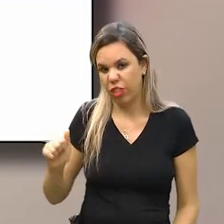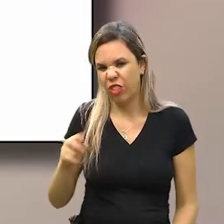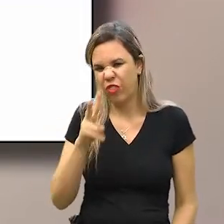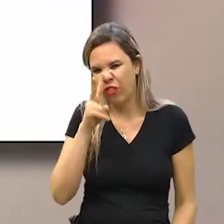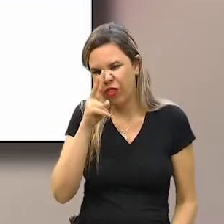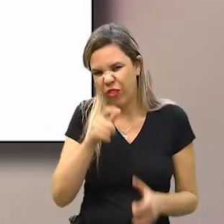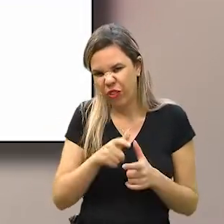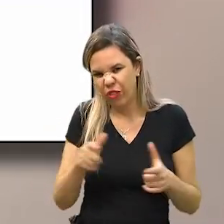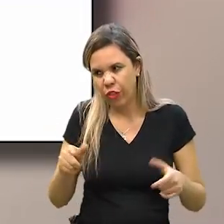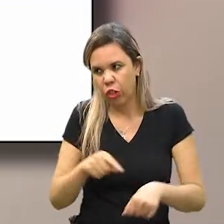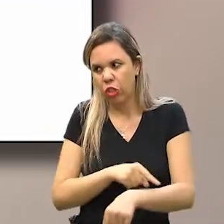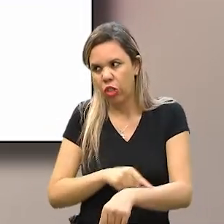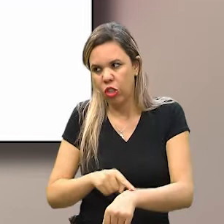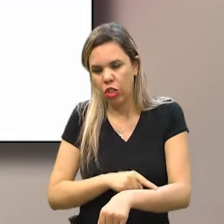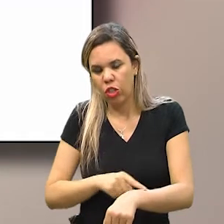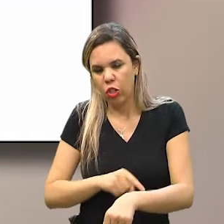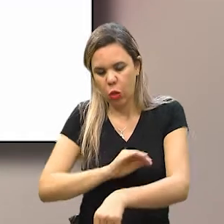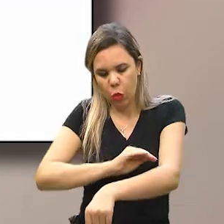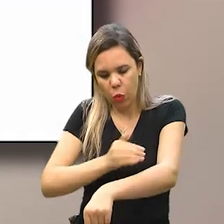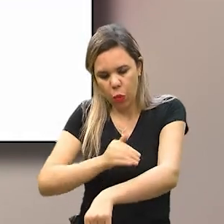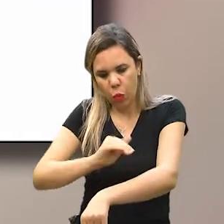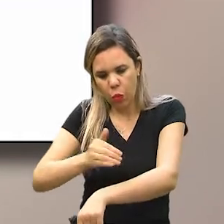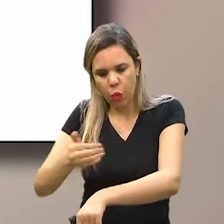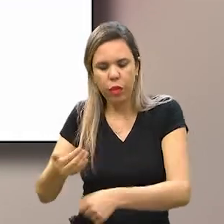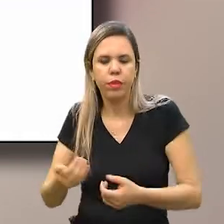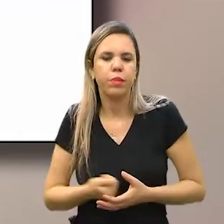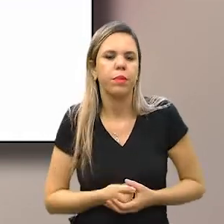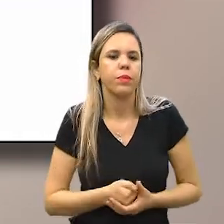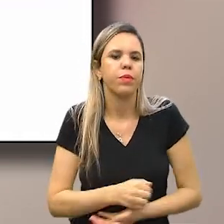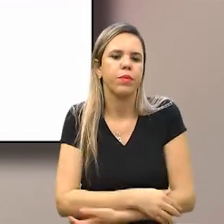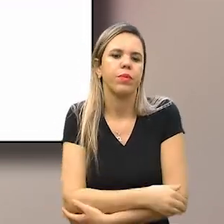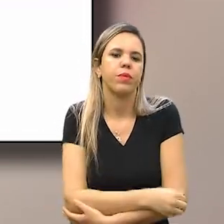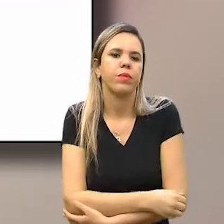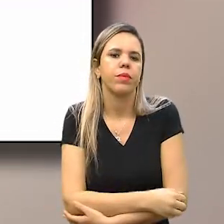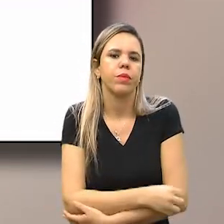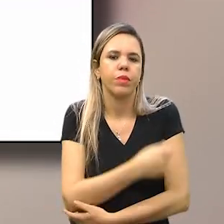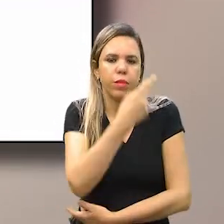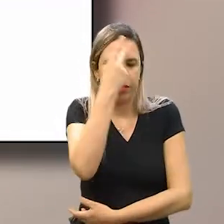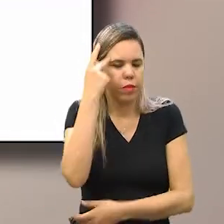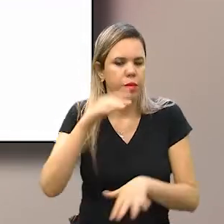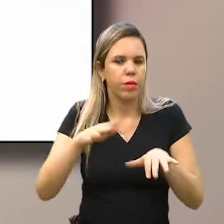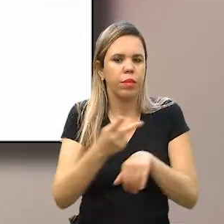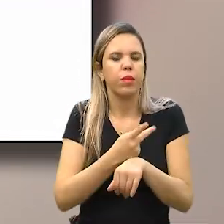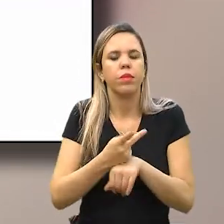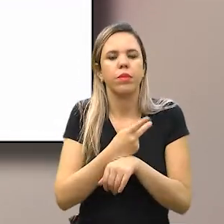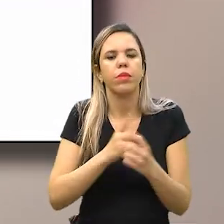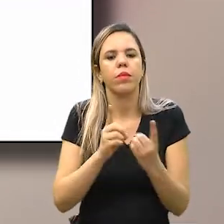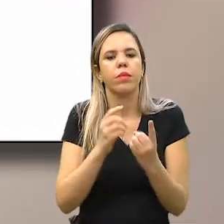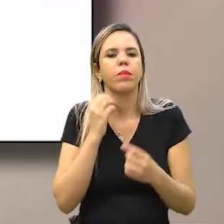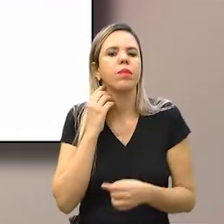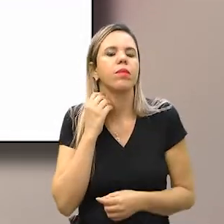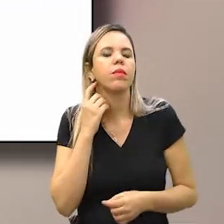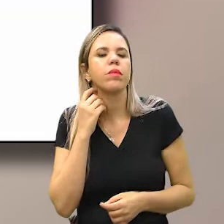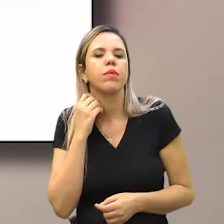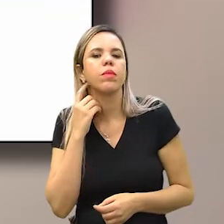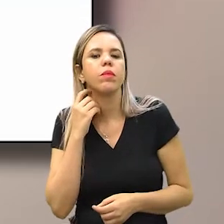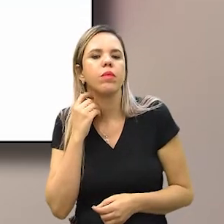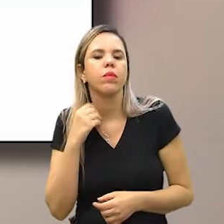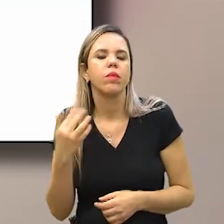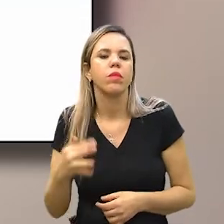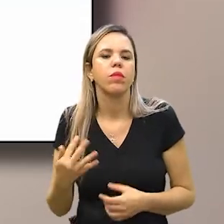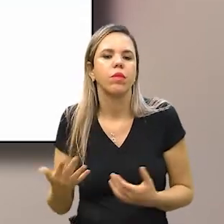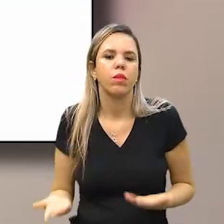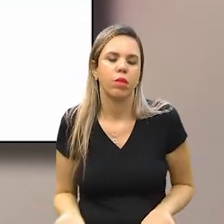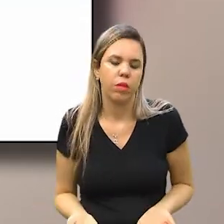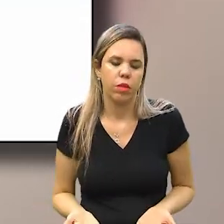naquele segmento da pele que está com as bolinhas, né? Então, o paciente geralmente procura o atendimento